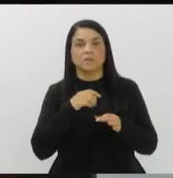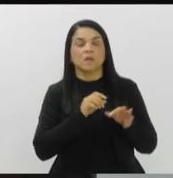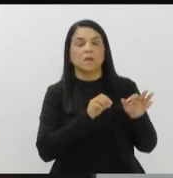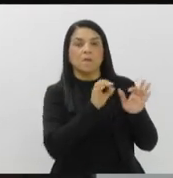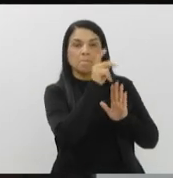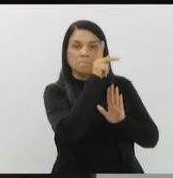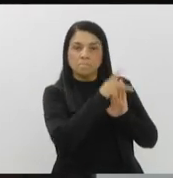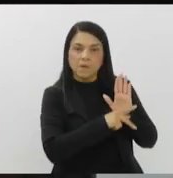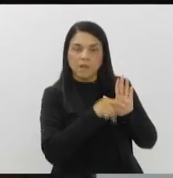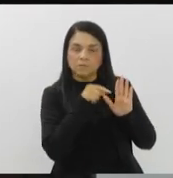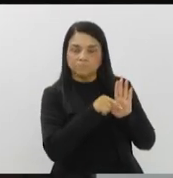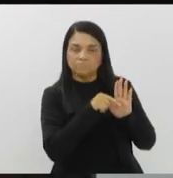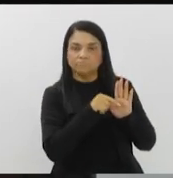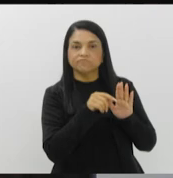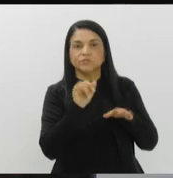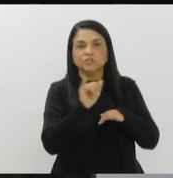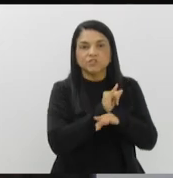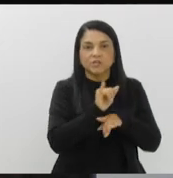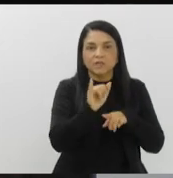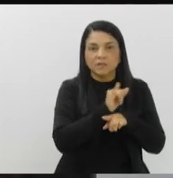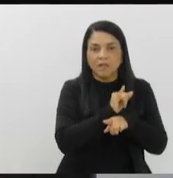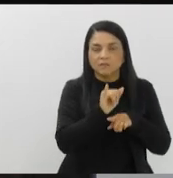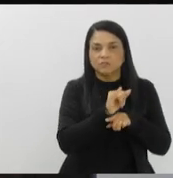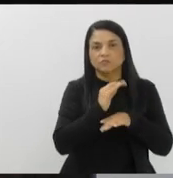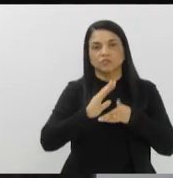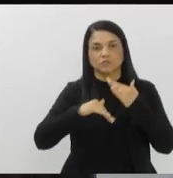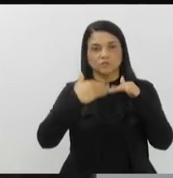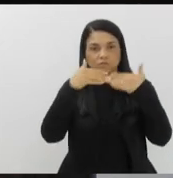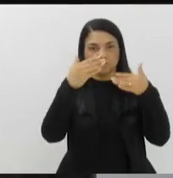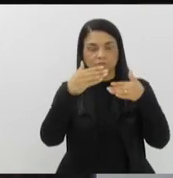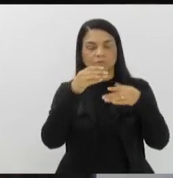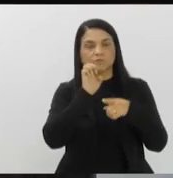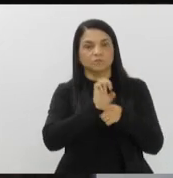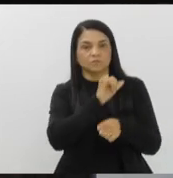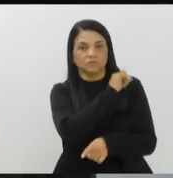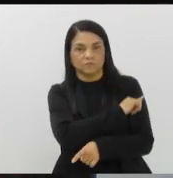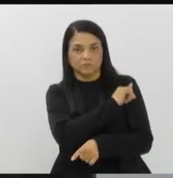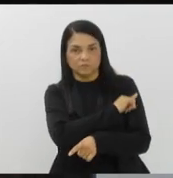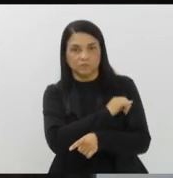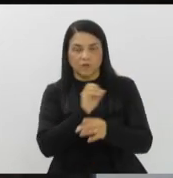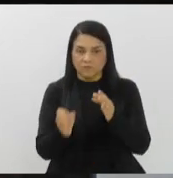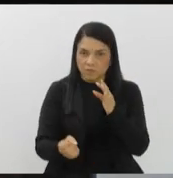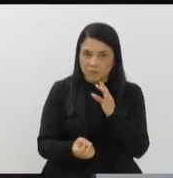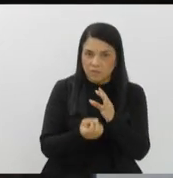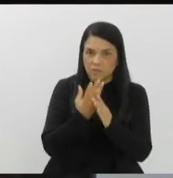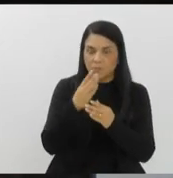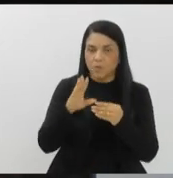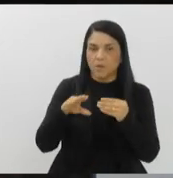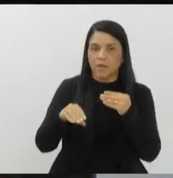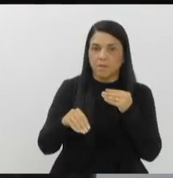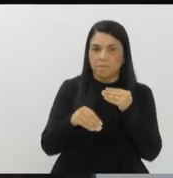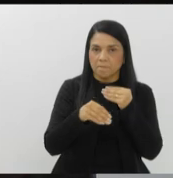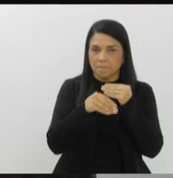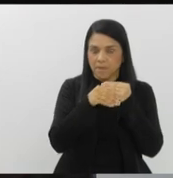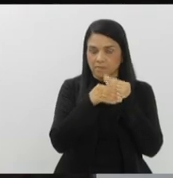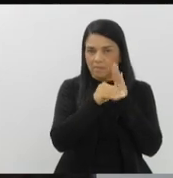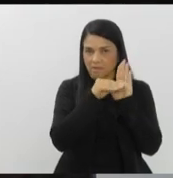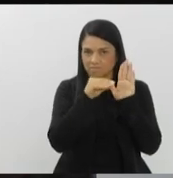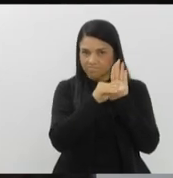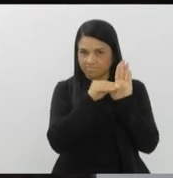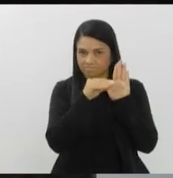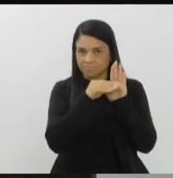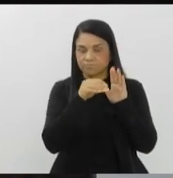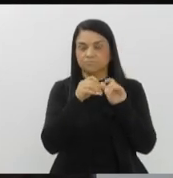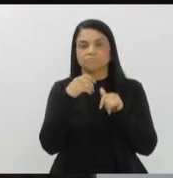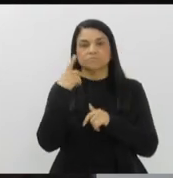Janeiro. O PEDES ele foi criado por emenda parlamentar, ele agora está na Constituição do Estado do Rio de